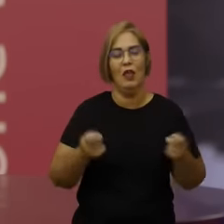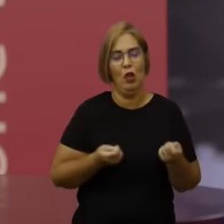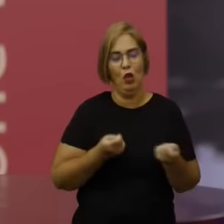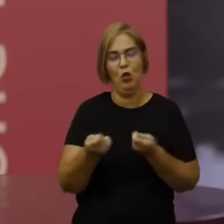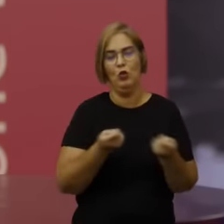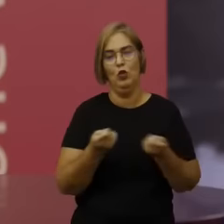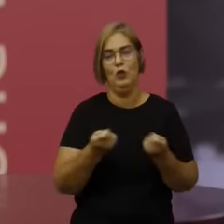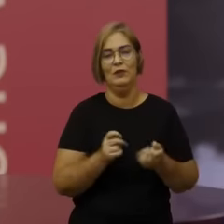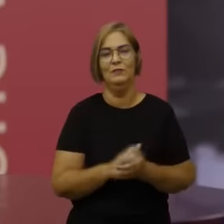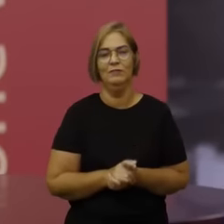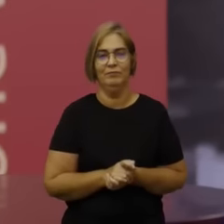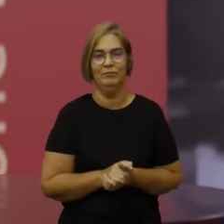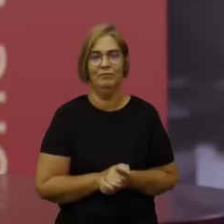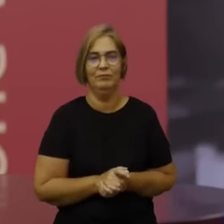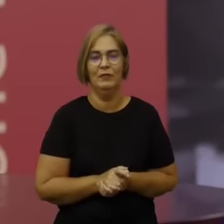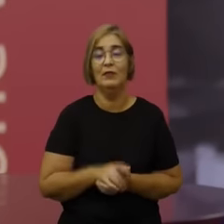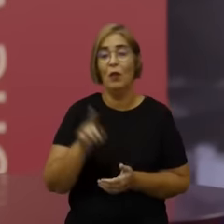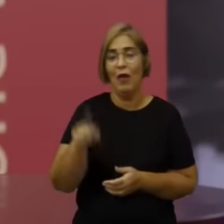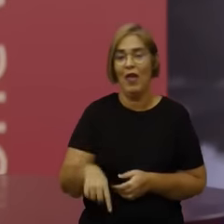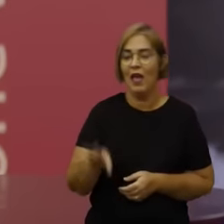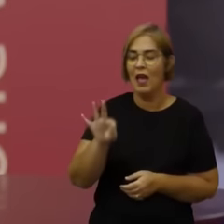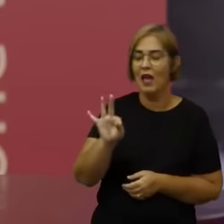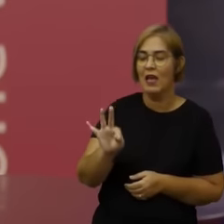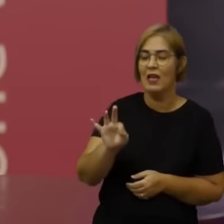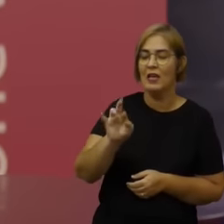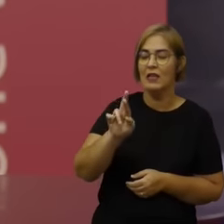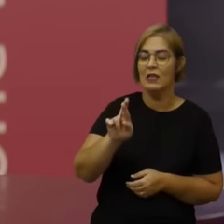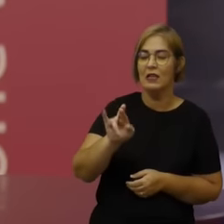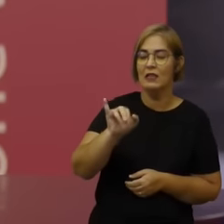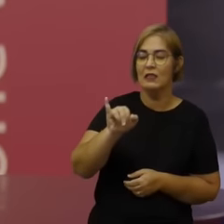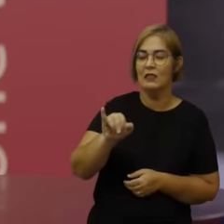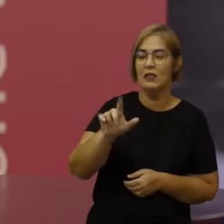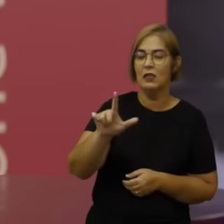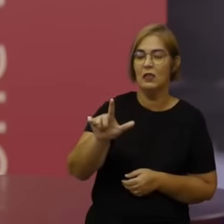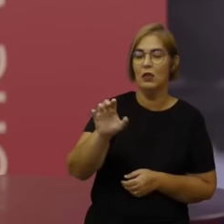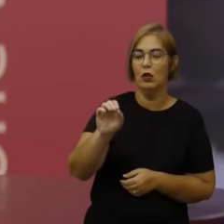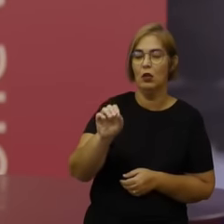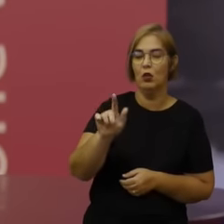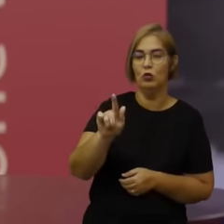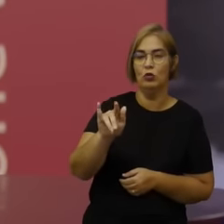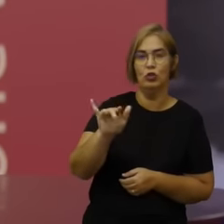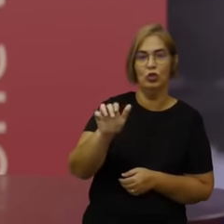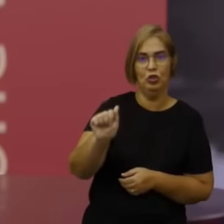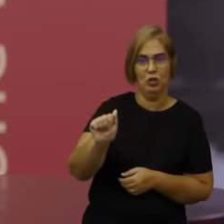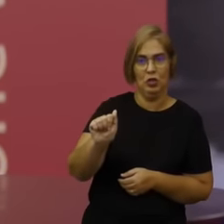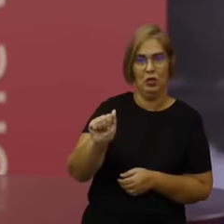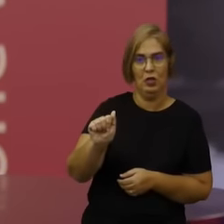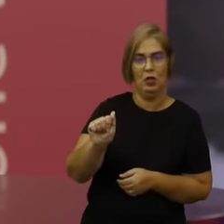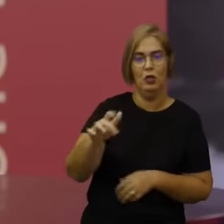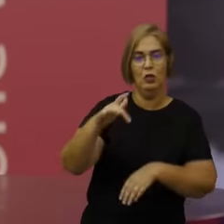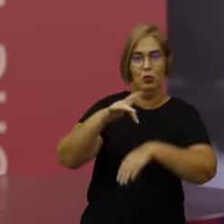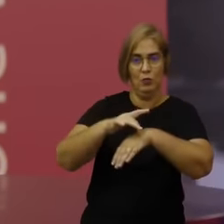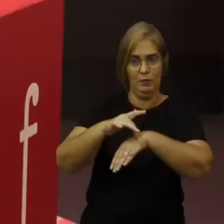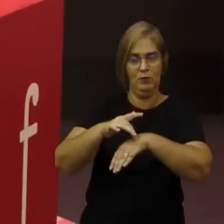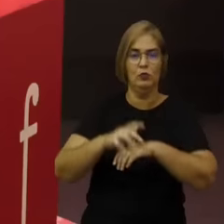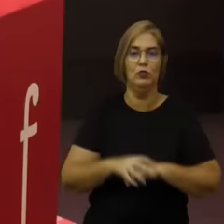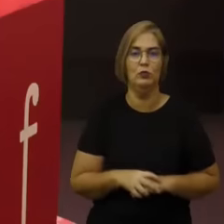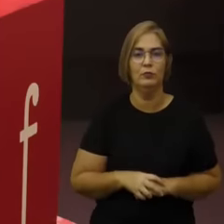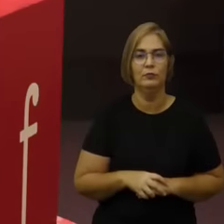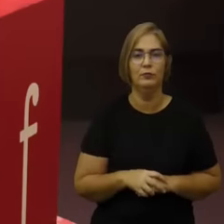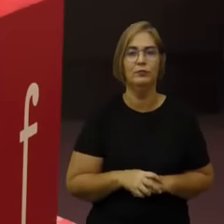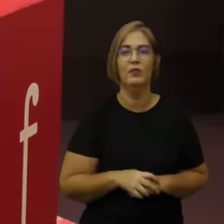a assim chamada trilogia do absurdo, que é composta por três livros, o mito de Sífo,